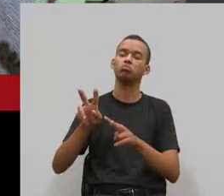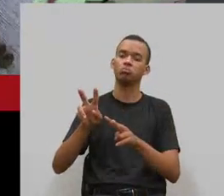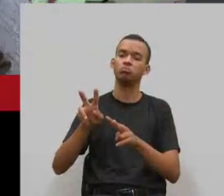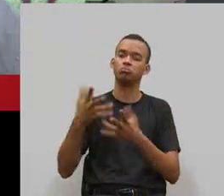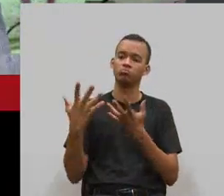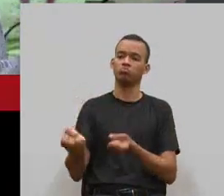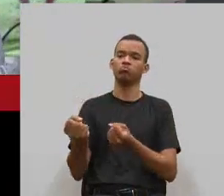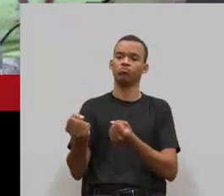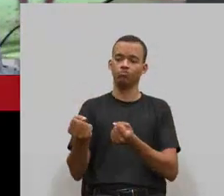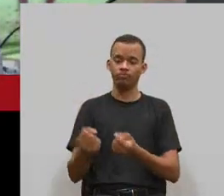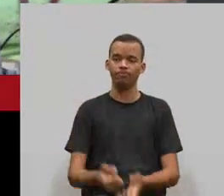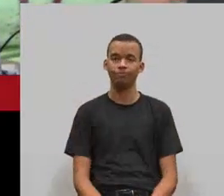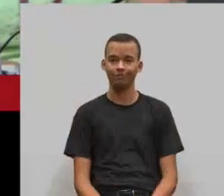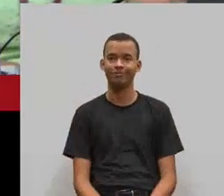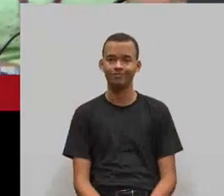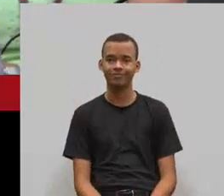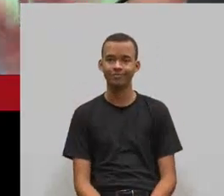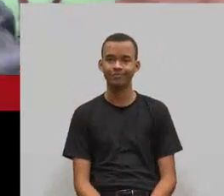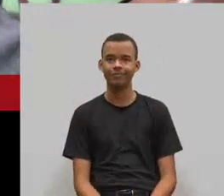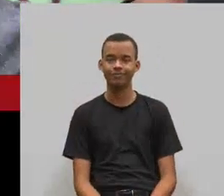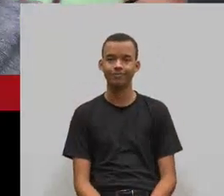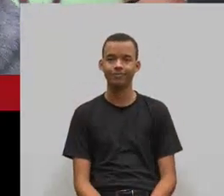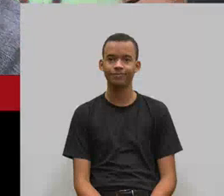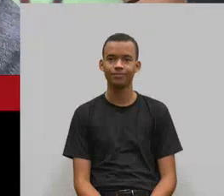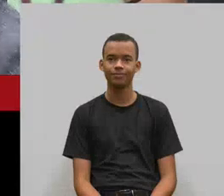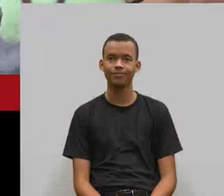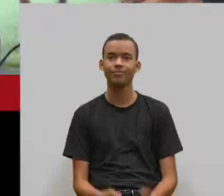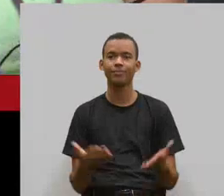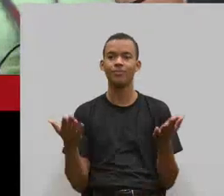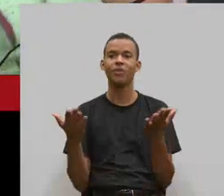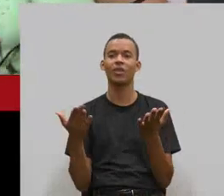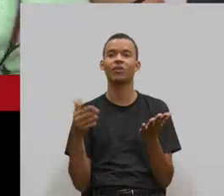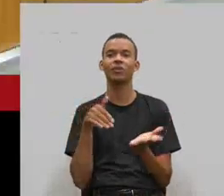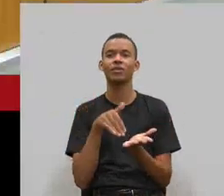agora para finalizar minha